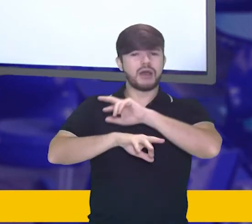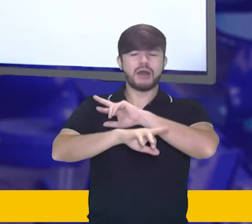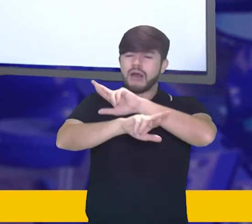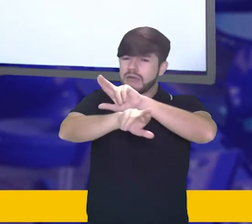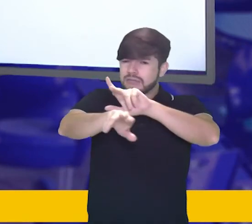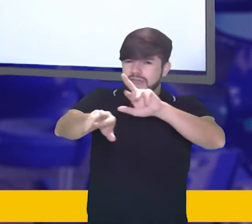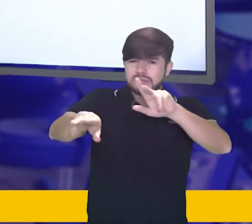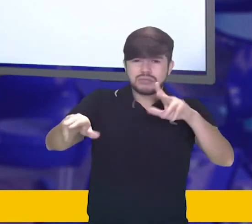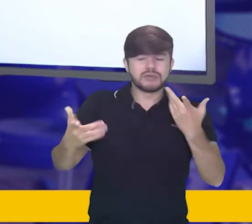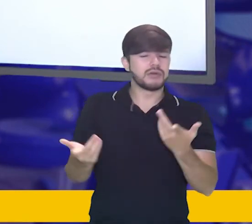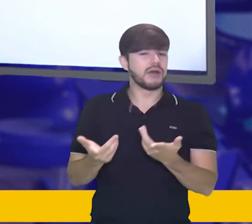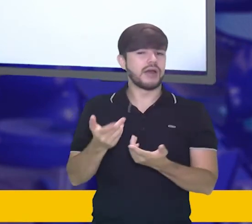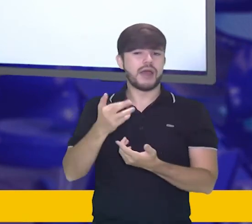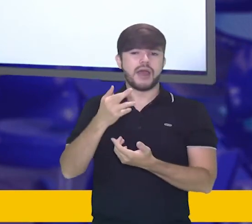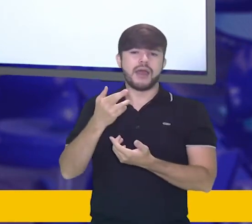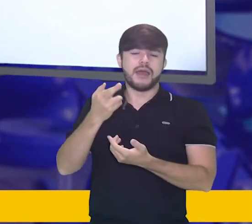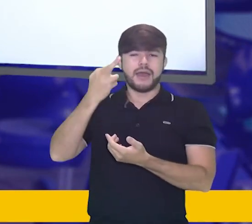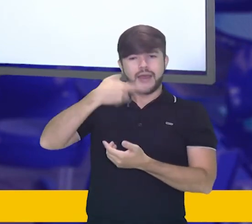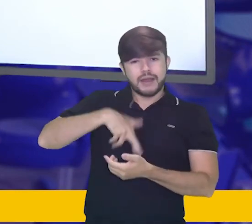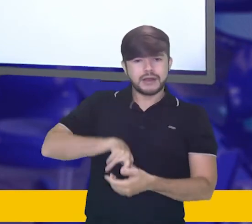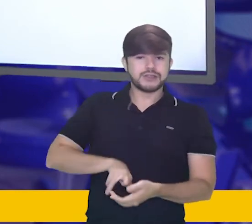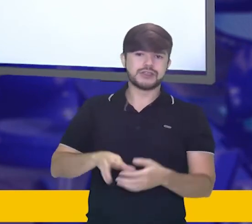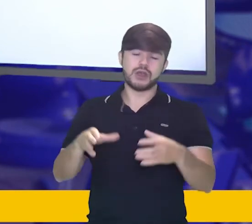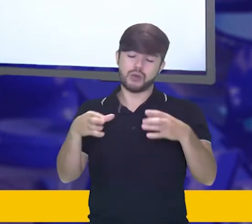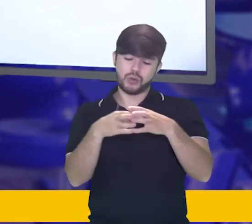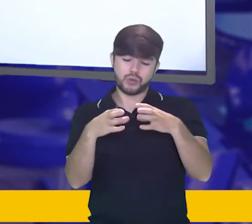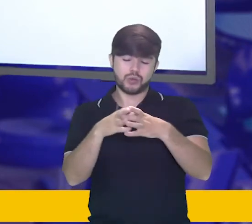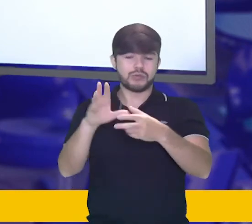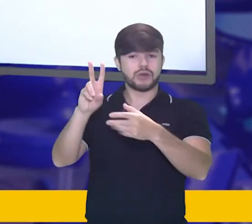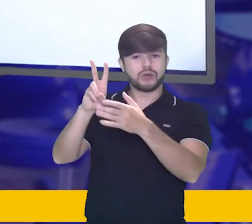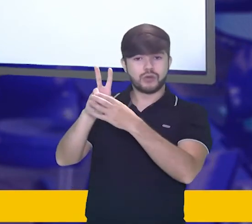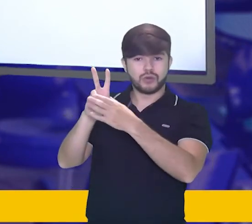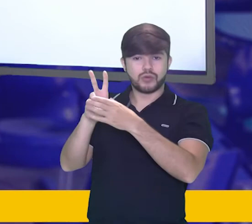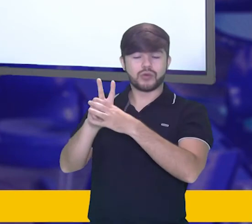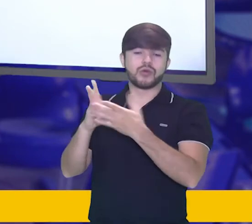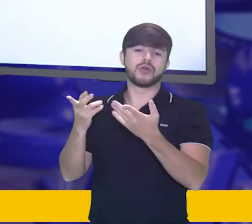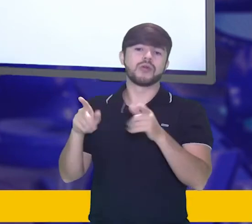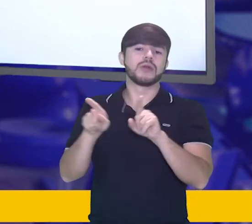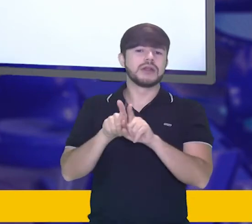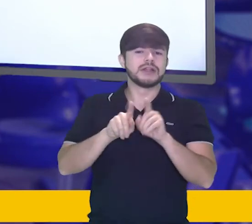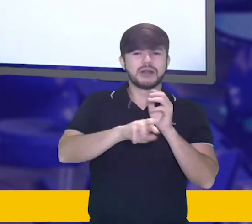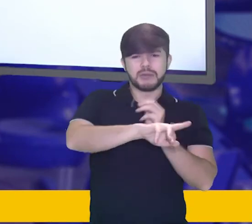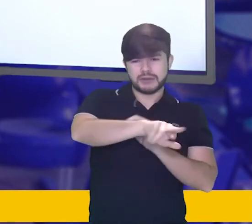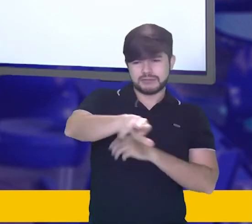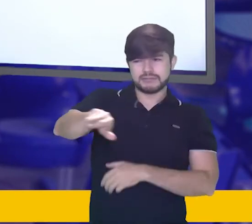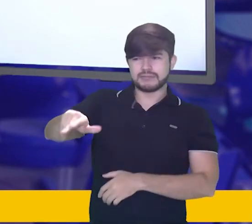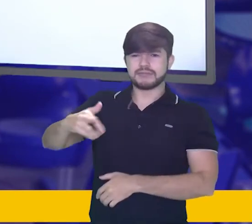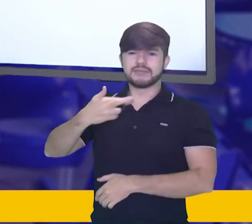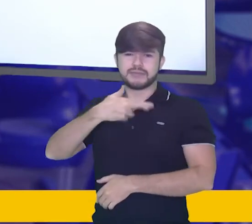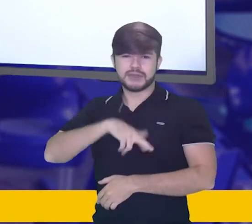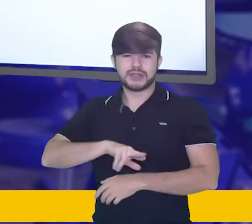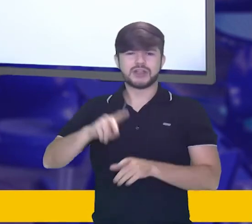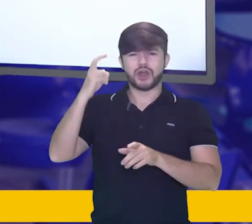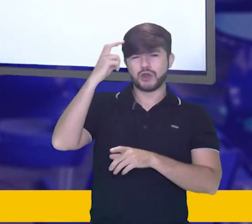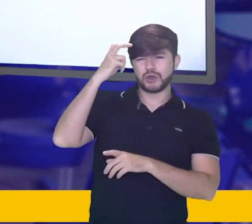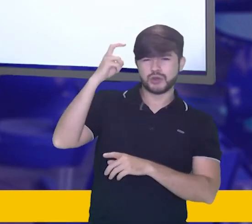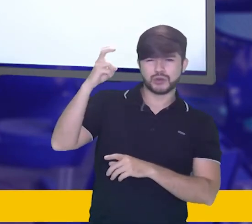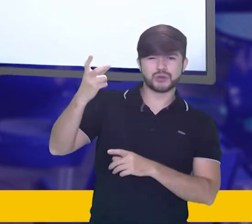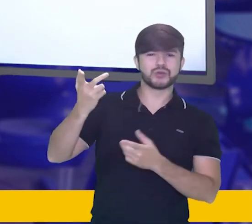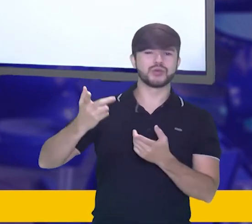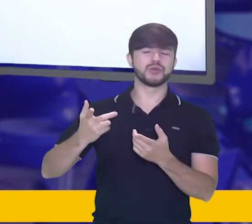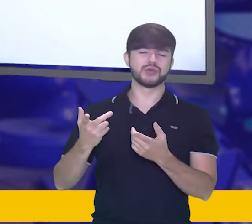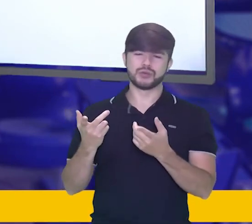cristão, islâmico, a religiosidade em crenças, como eu falei, nas comunidades indígenas e também em outros tipos